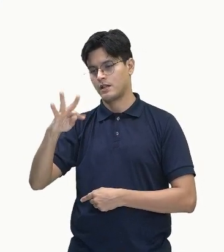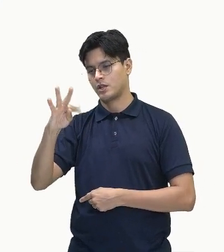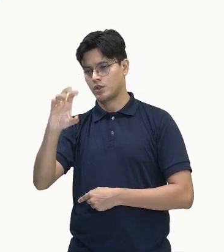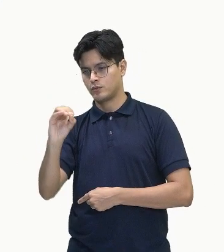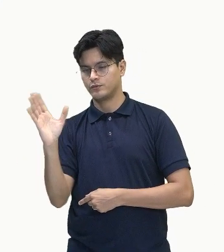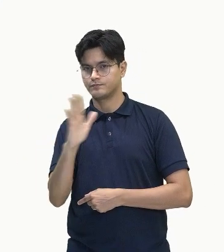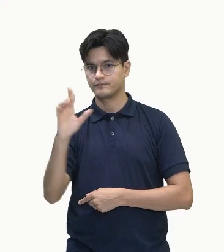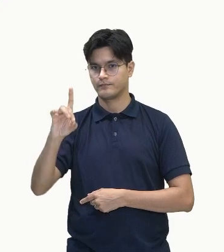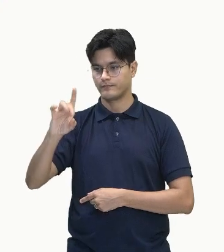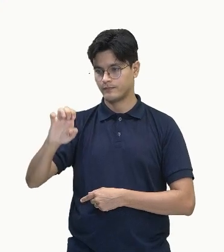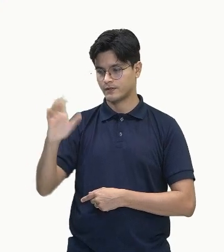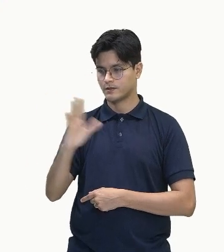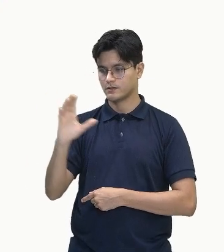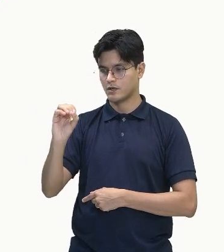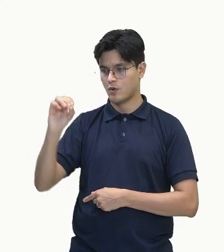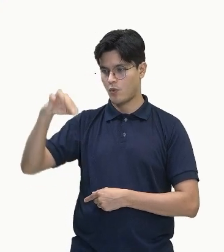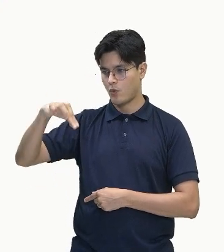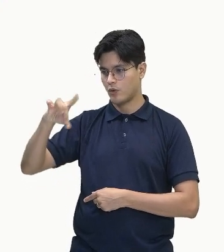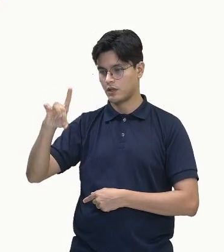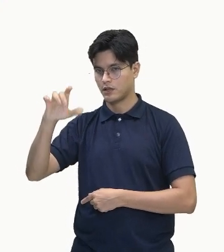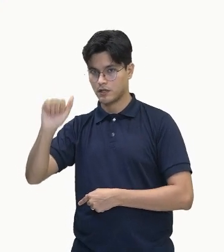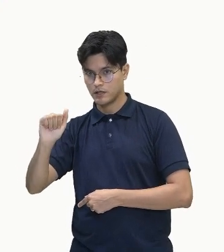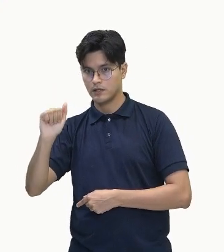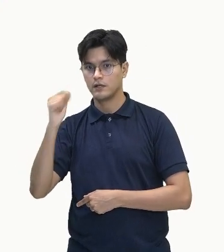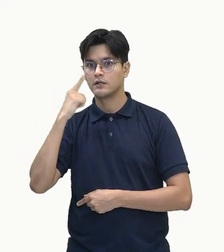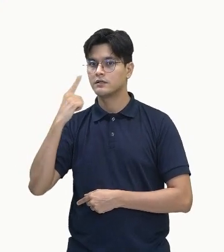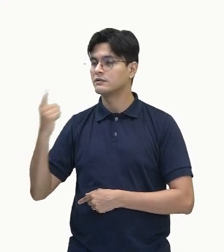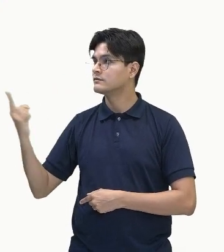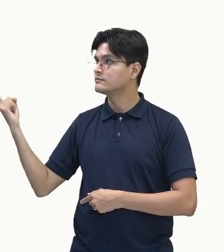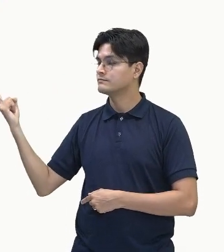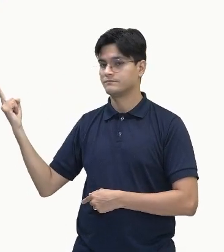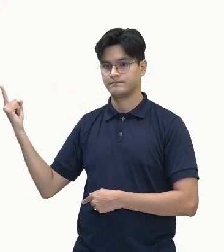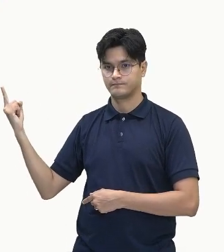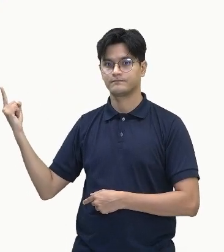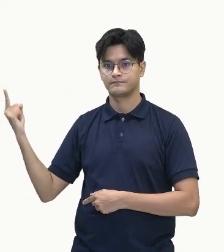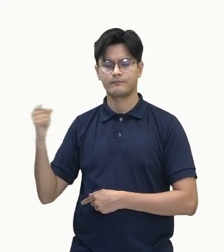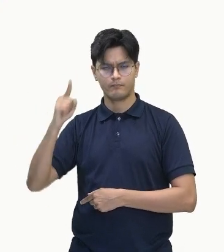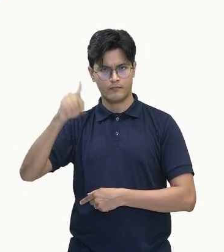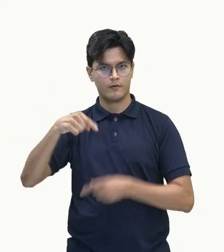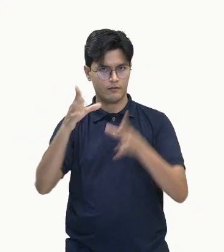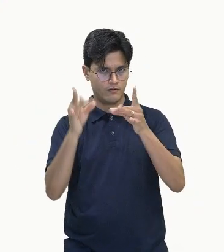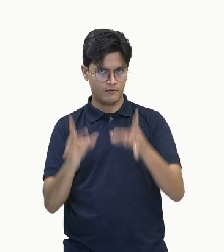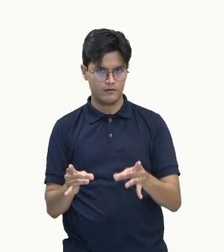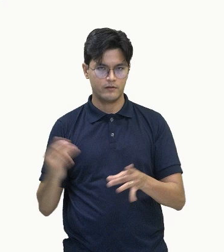pessoal? Para que a gente possa observar a difração de uma maneira mais